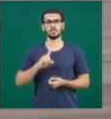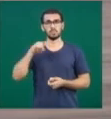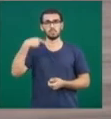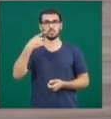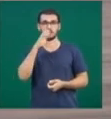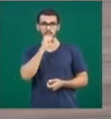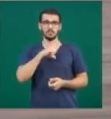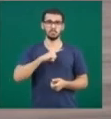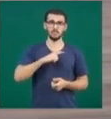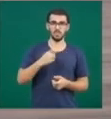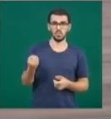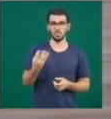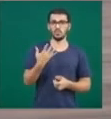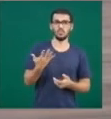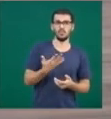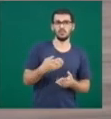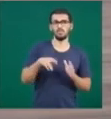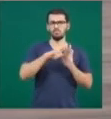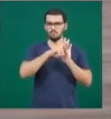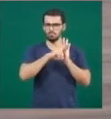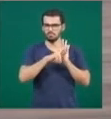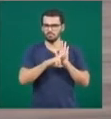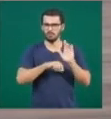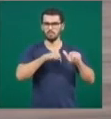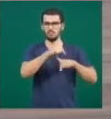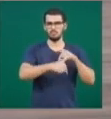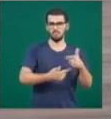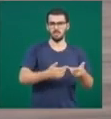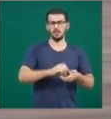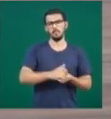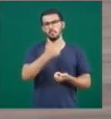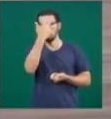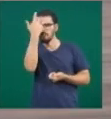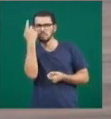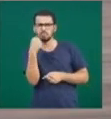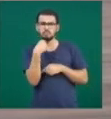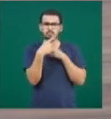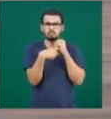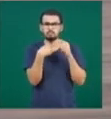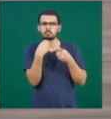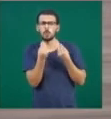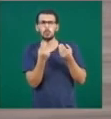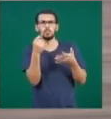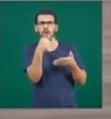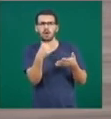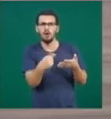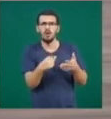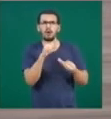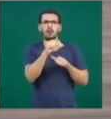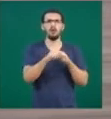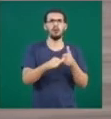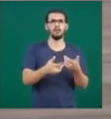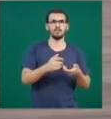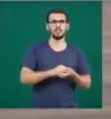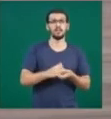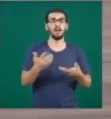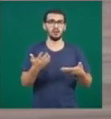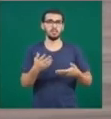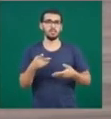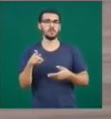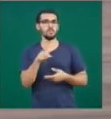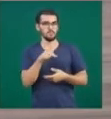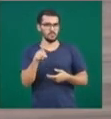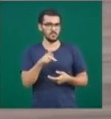entram em vigor as novas regras trabalhistas e muita gente ainda tem dúvidas sobre os vários pontos de mudança. O professor do curso de Direito da UFU,